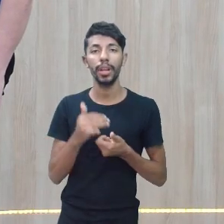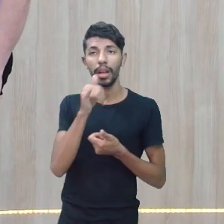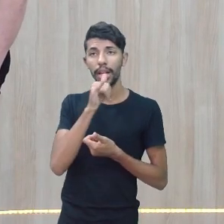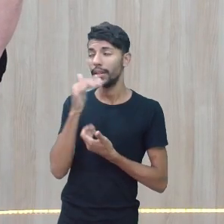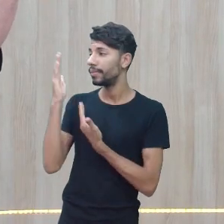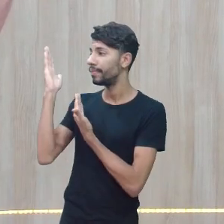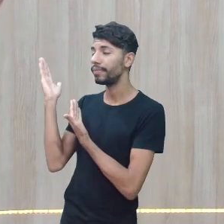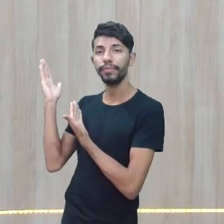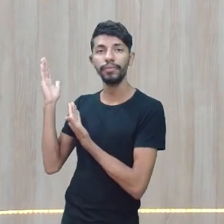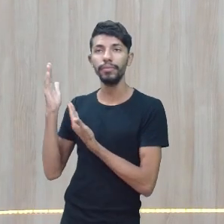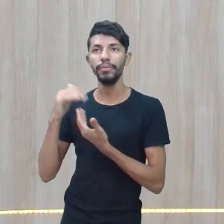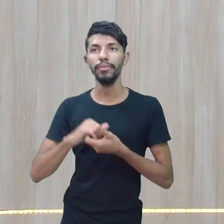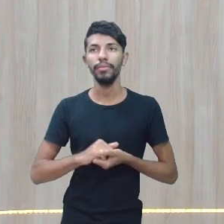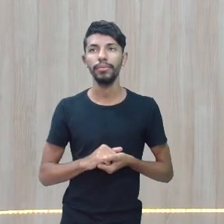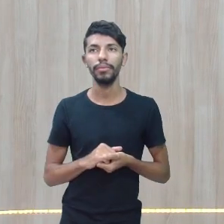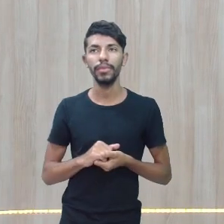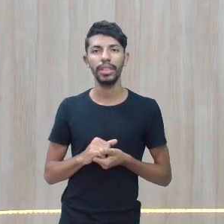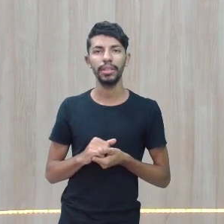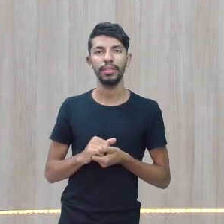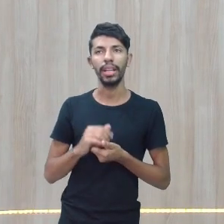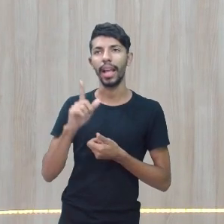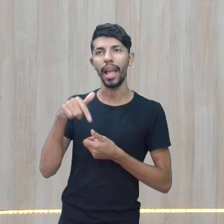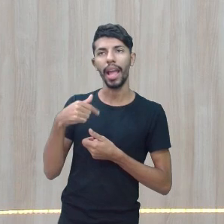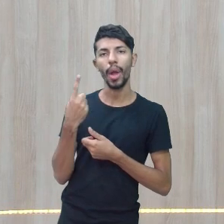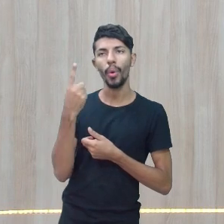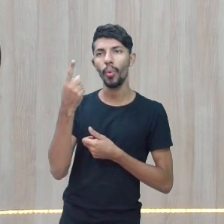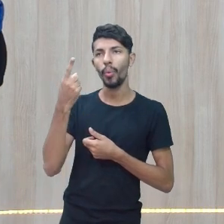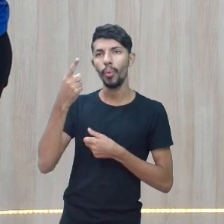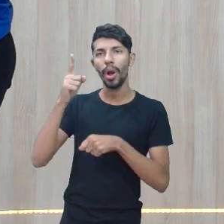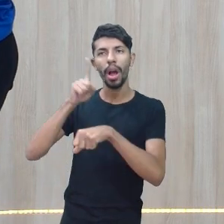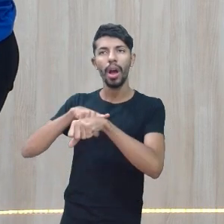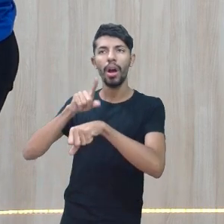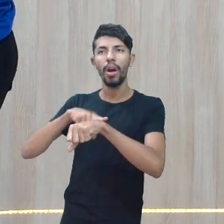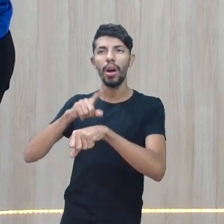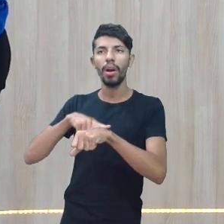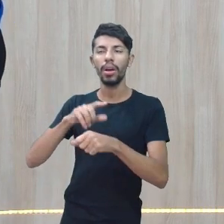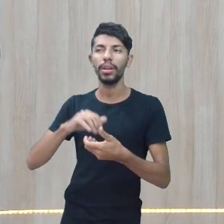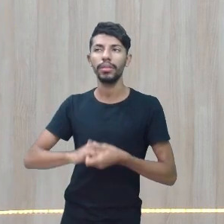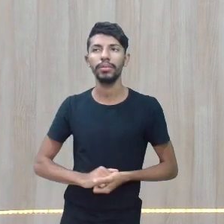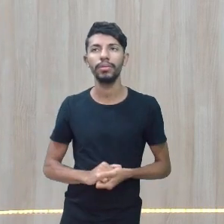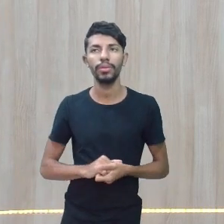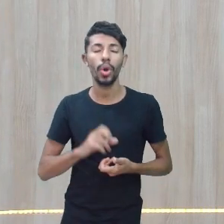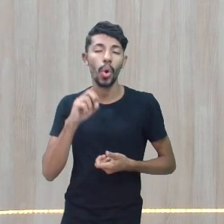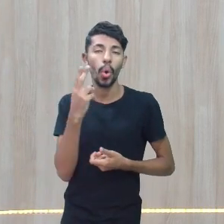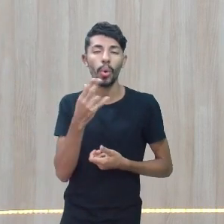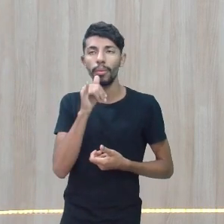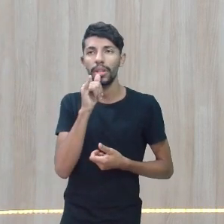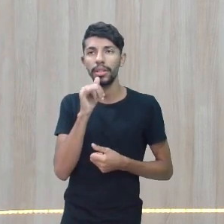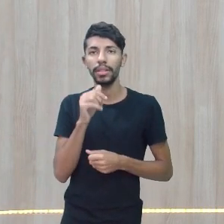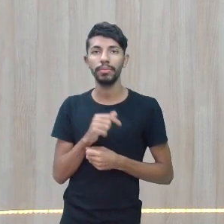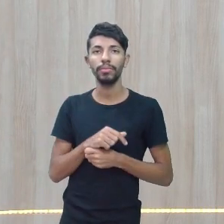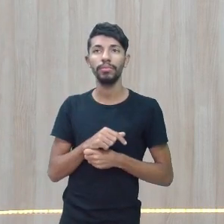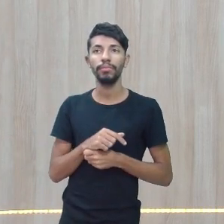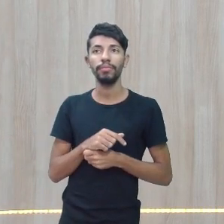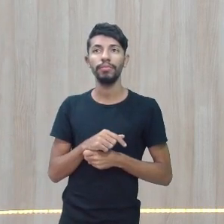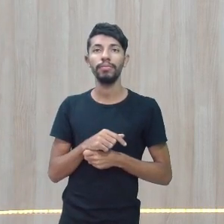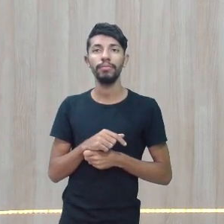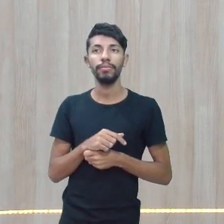Exemplo: é 1 hora. Você pode falar assim: é 1 hora. Ou são,